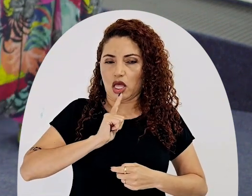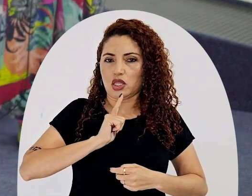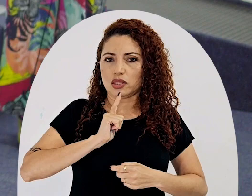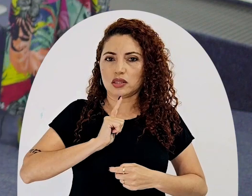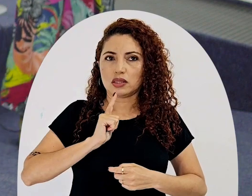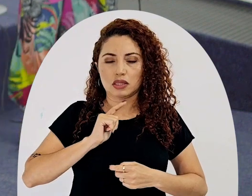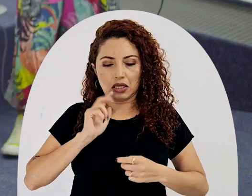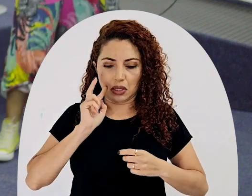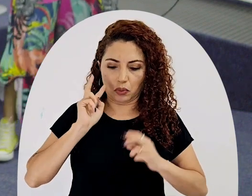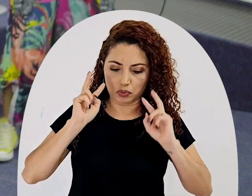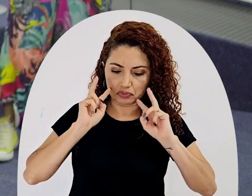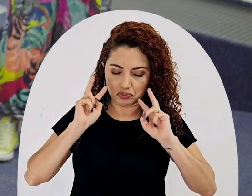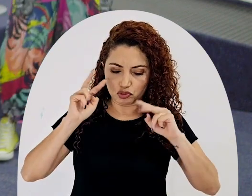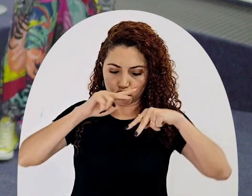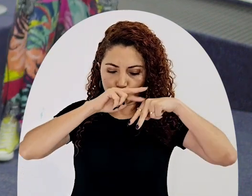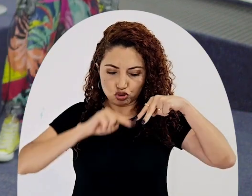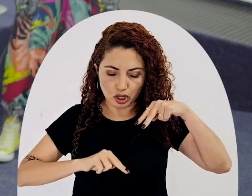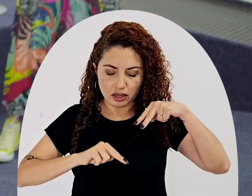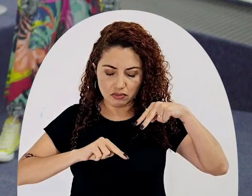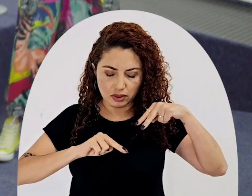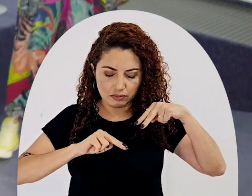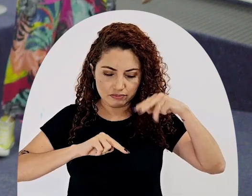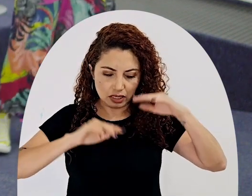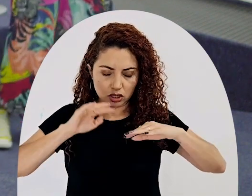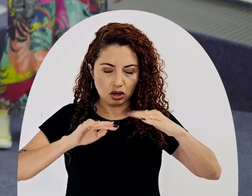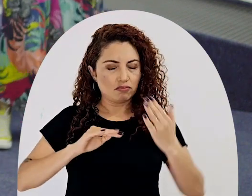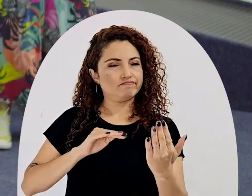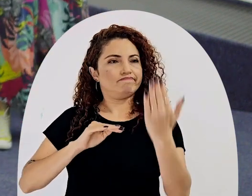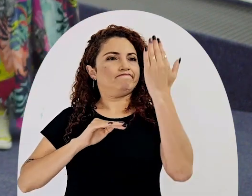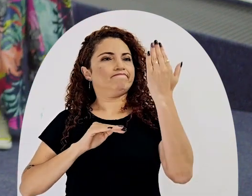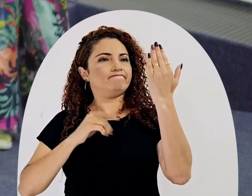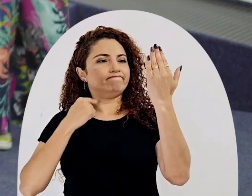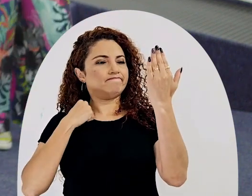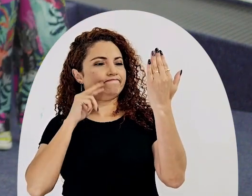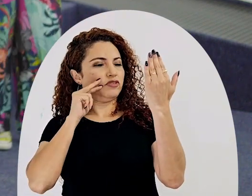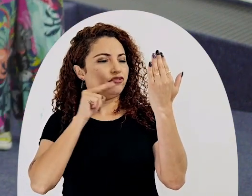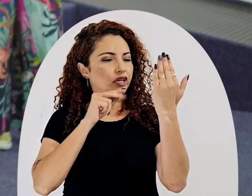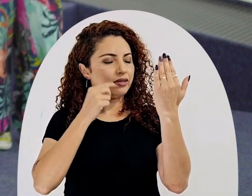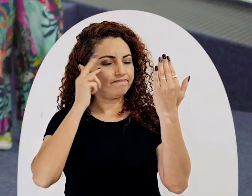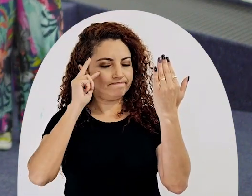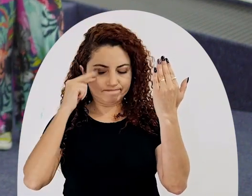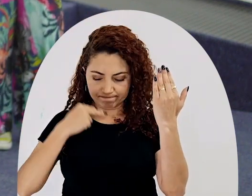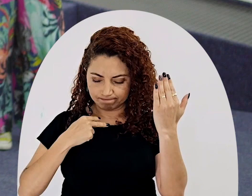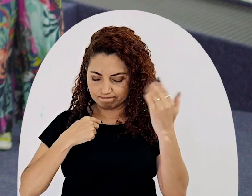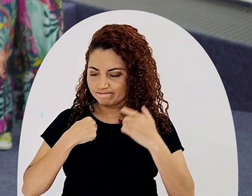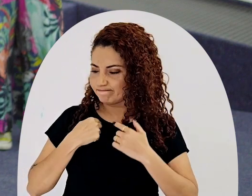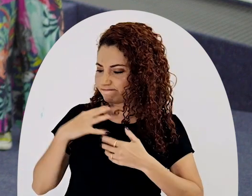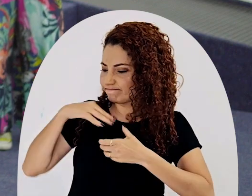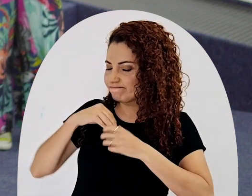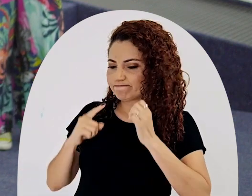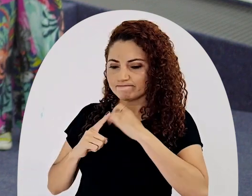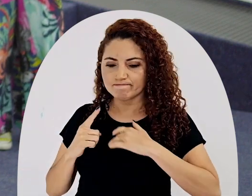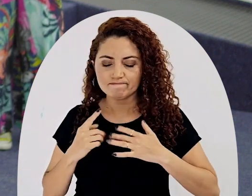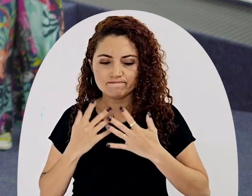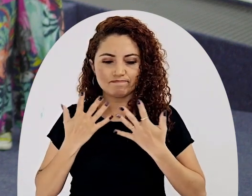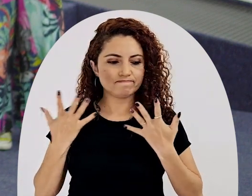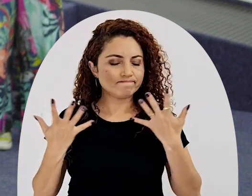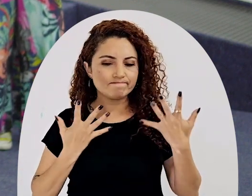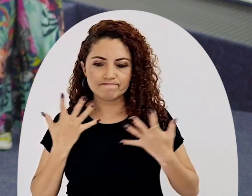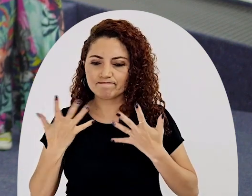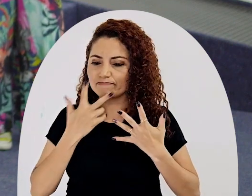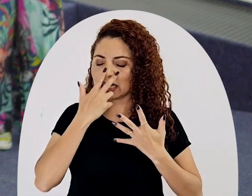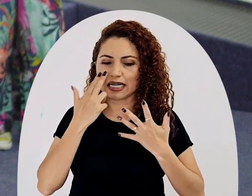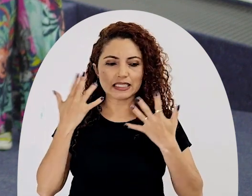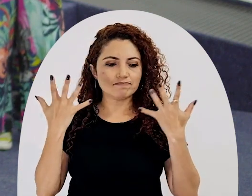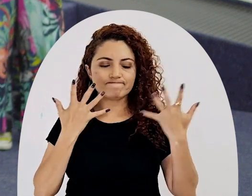né, a gente diante do espelho, como a gente se vê no mundo, não entrava em incongruência com o que